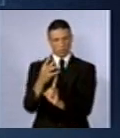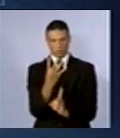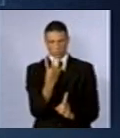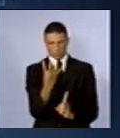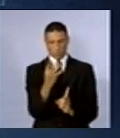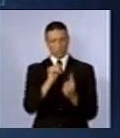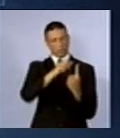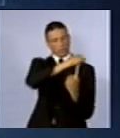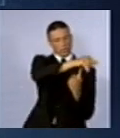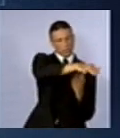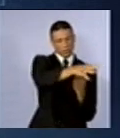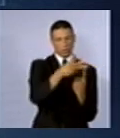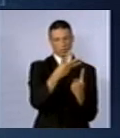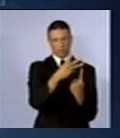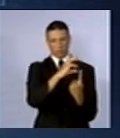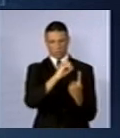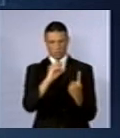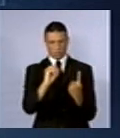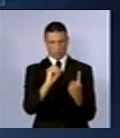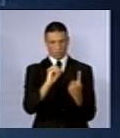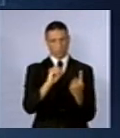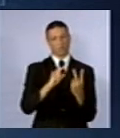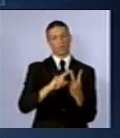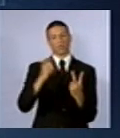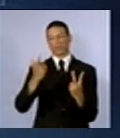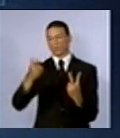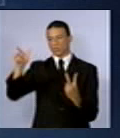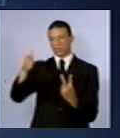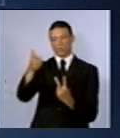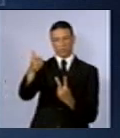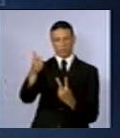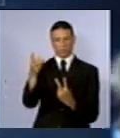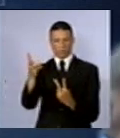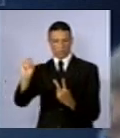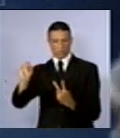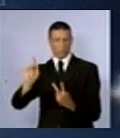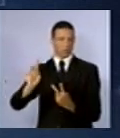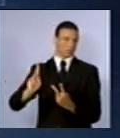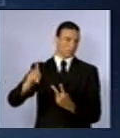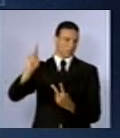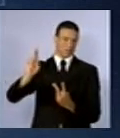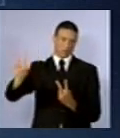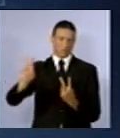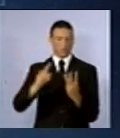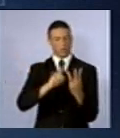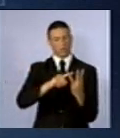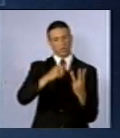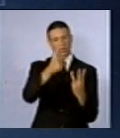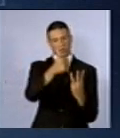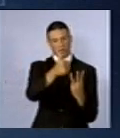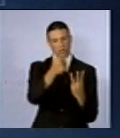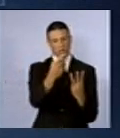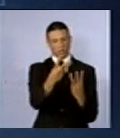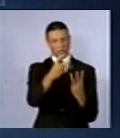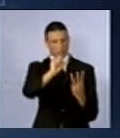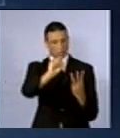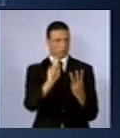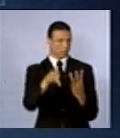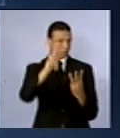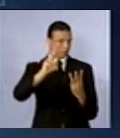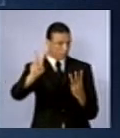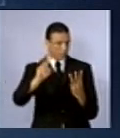de 345 kV, uma linha de transmissão de 230 kV, outra de 138 kV, uma de